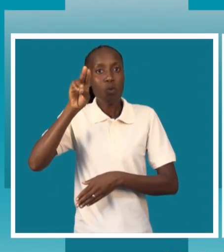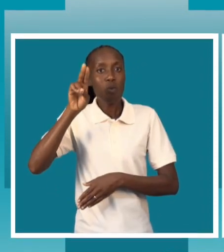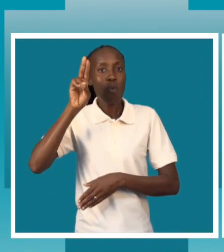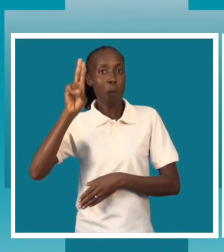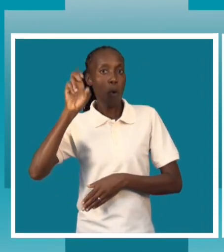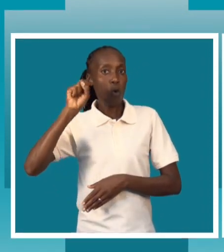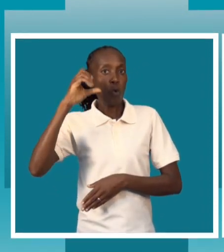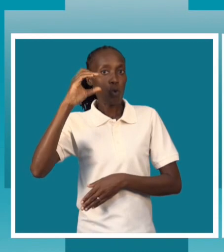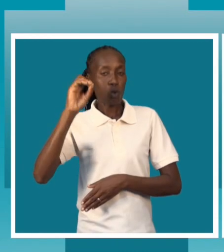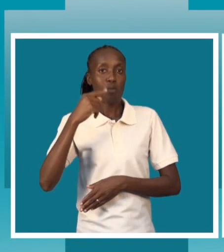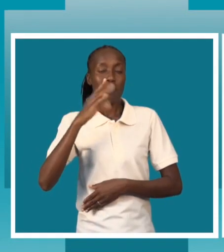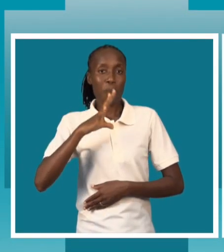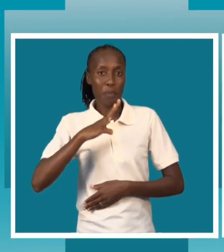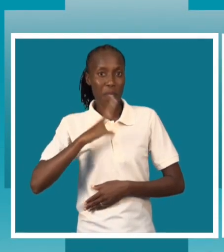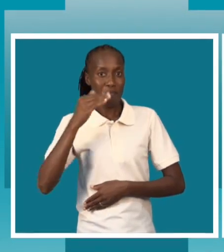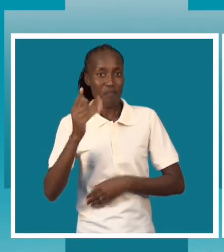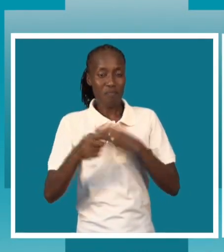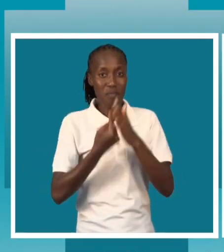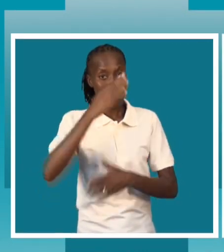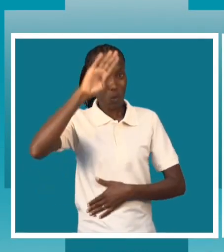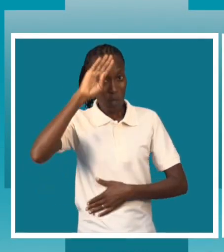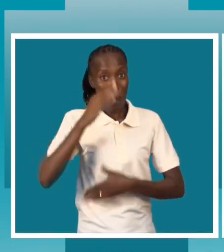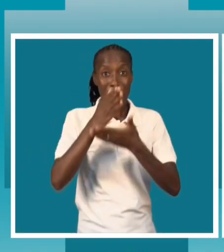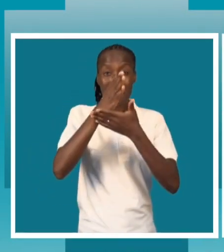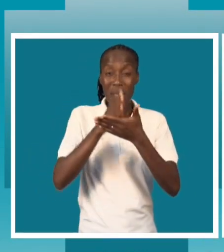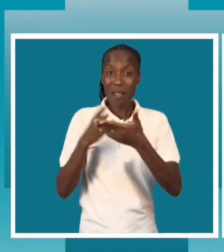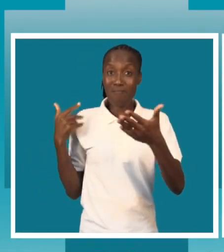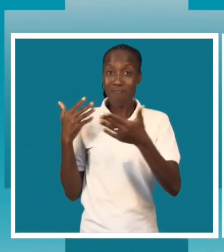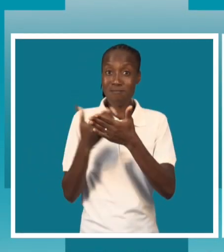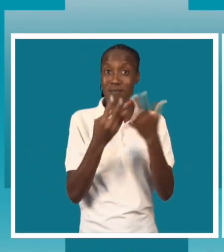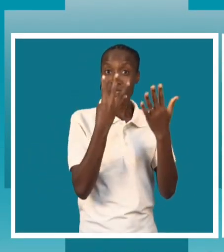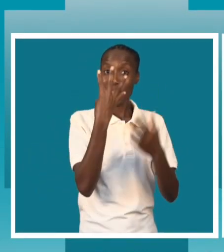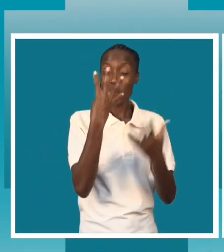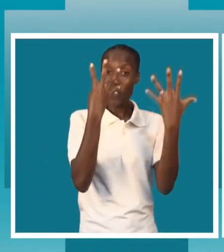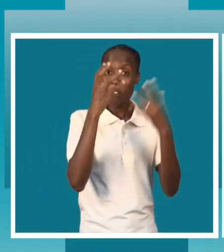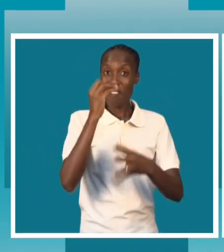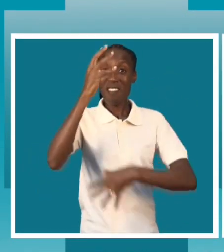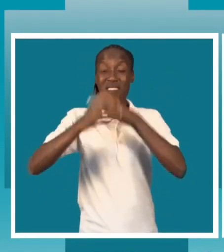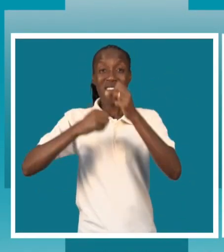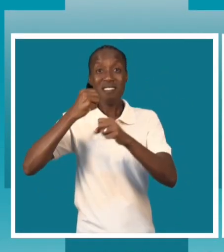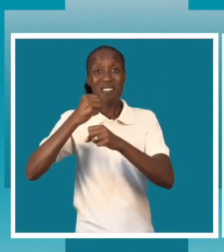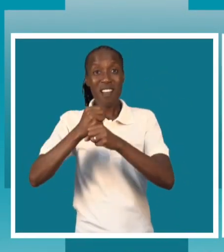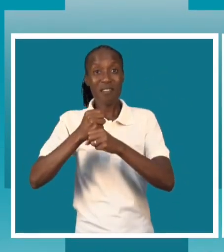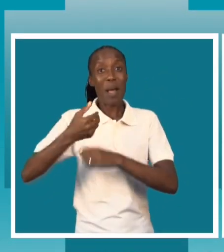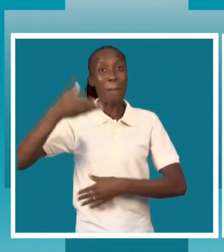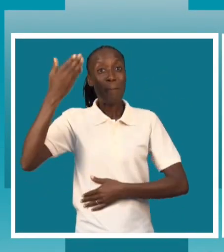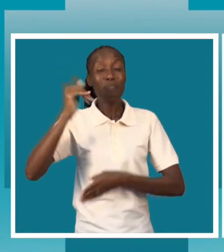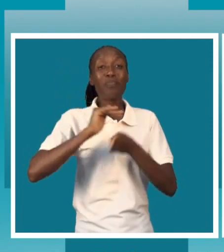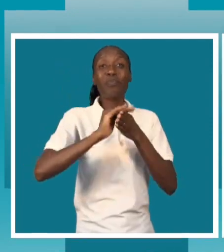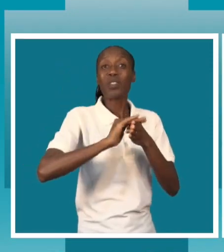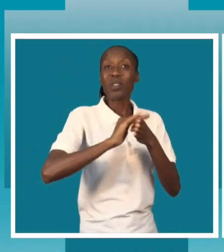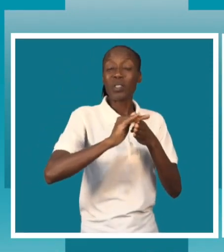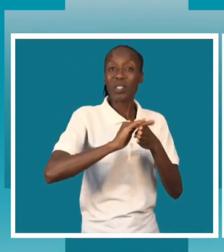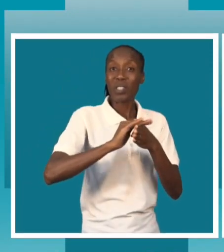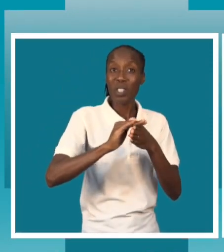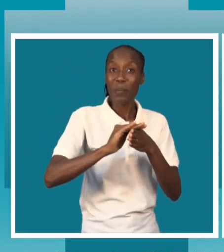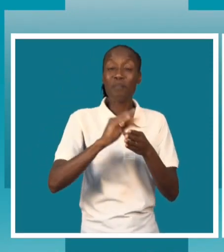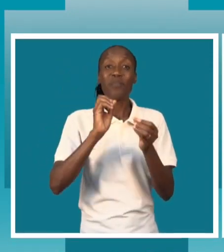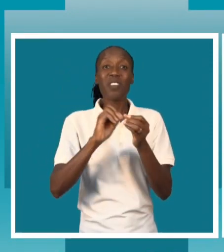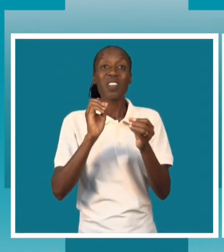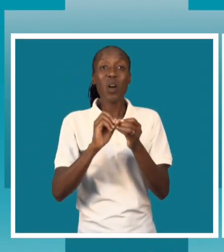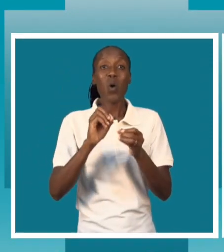doença. Desde a metade dos anos 90, o uso dos aparelhos eletrônicos tem aumentado cada vez mais. Segundo a